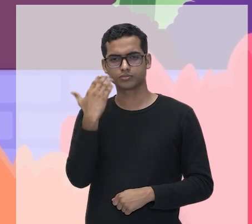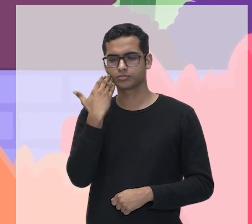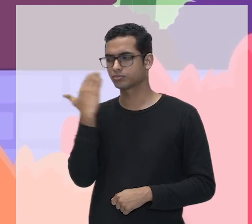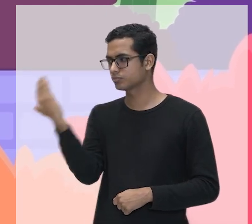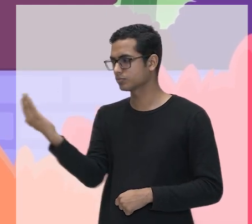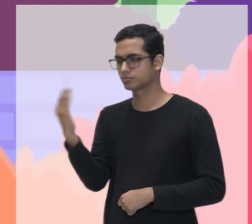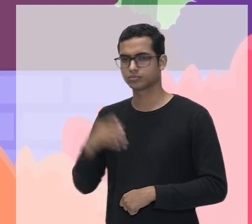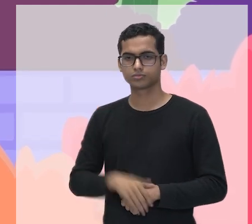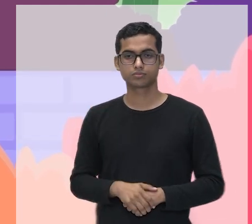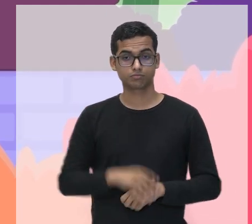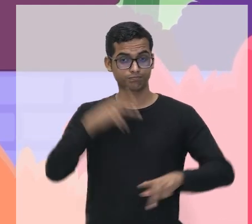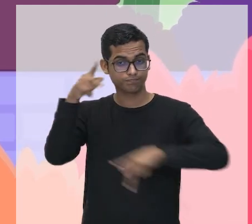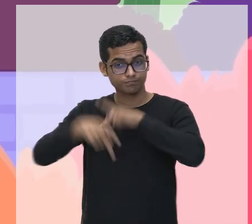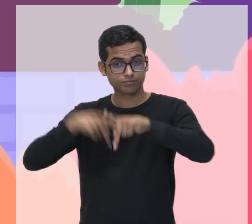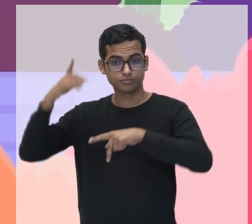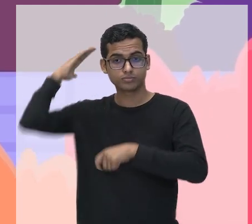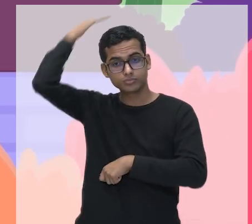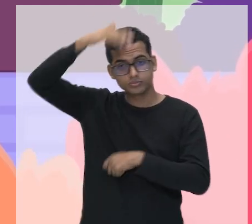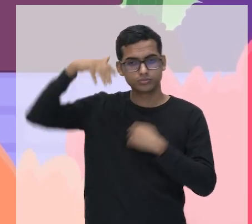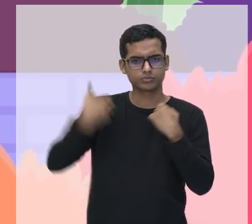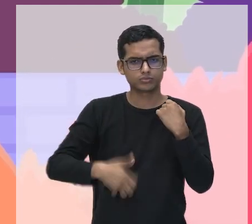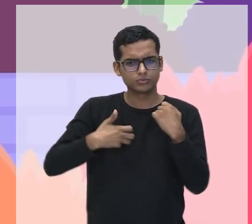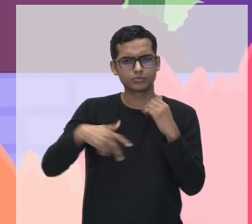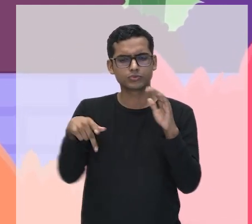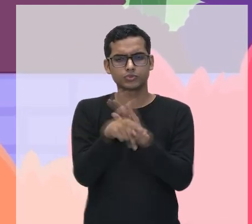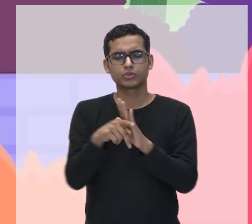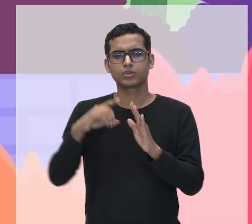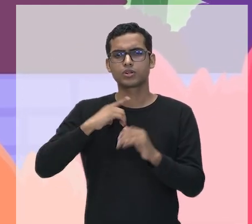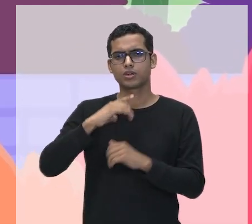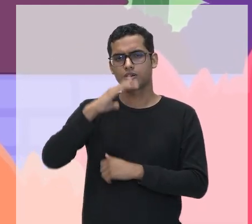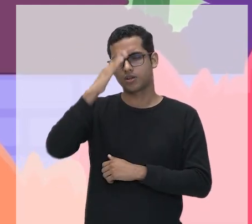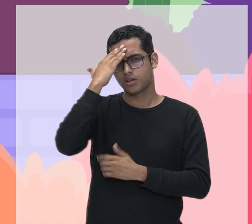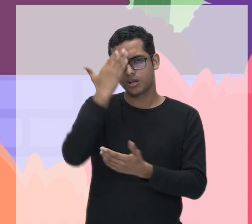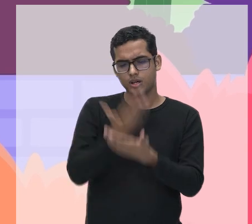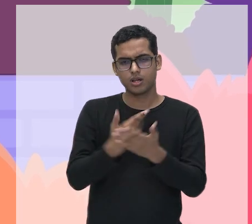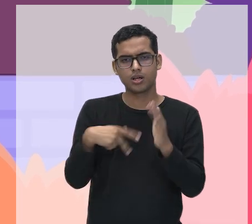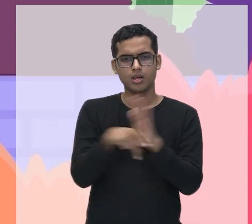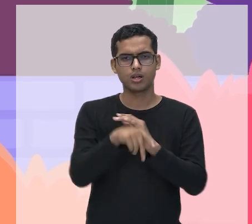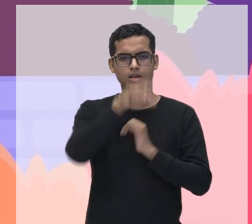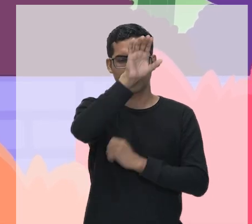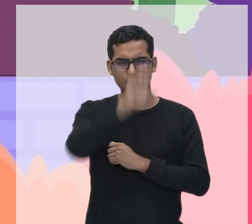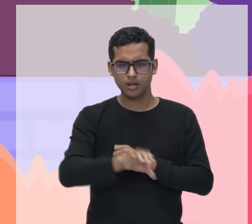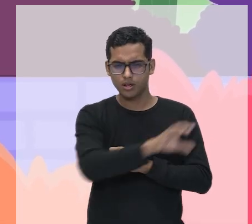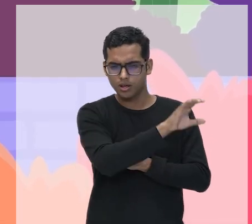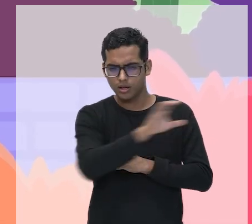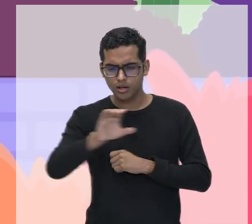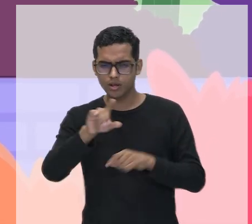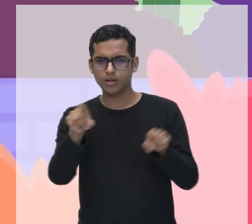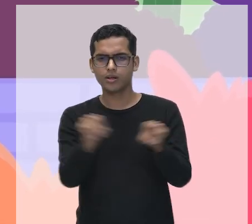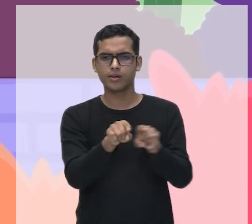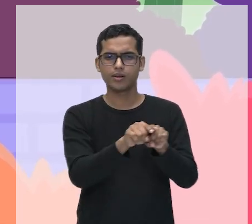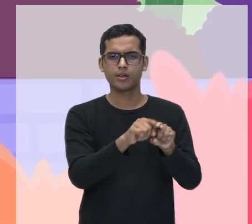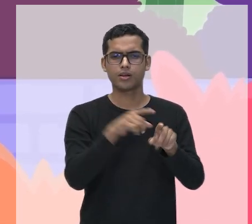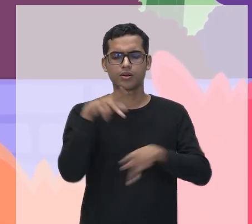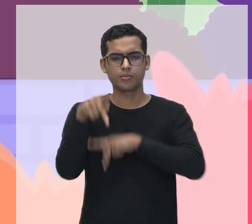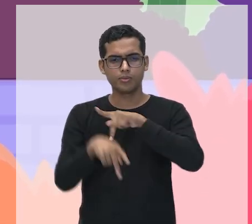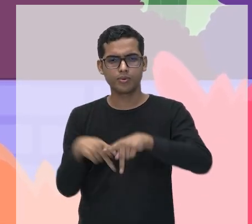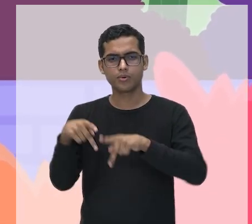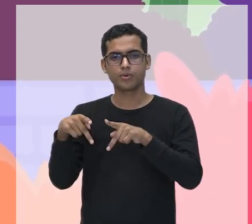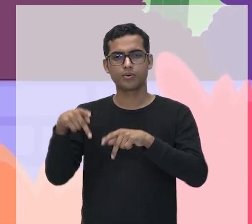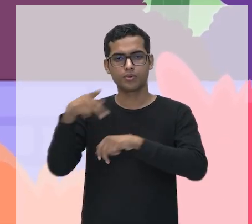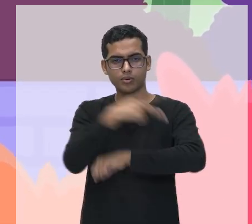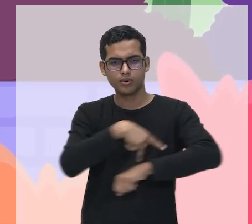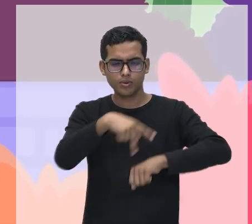Para os mexicanos que mesclaram a fé cristã católica com crenças das religiões dos povos nativos daquele